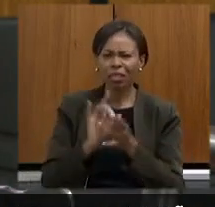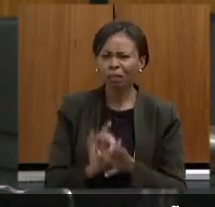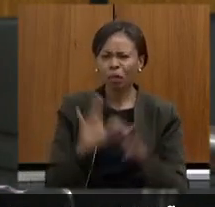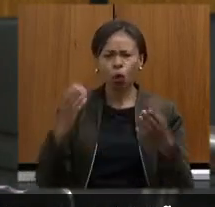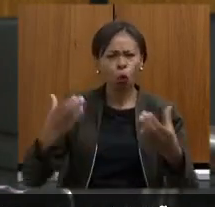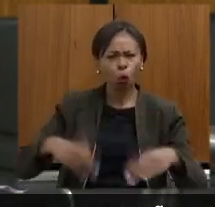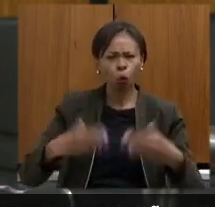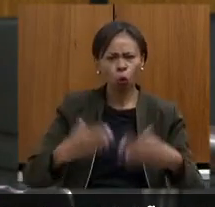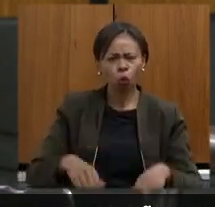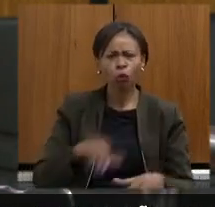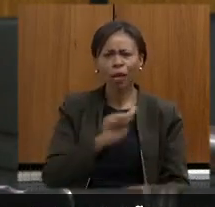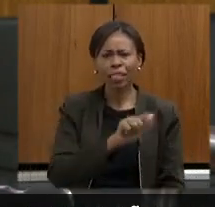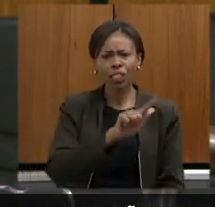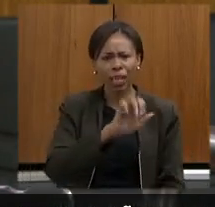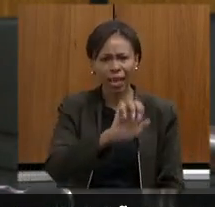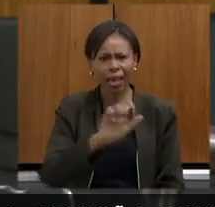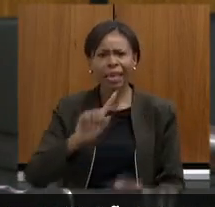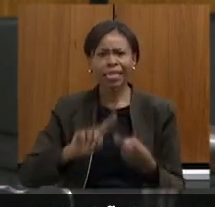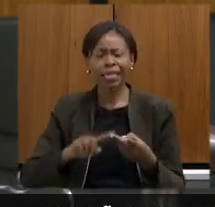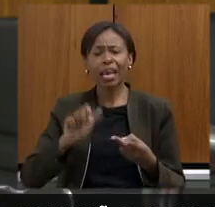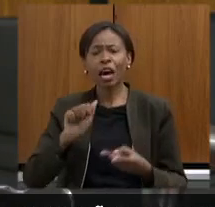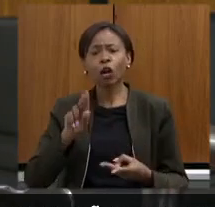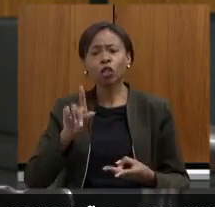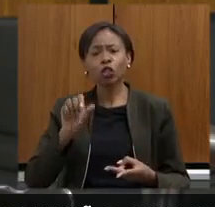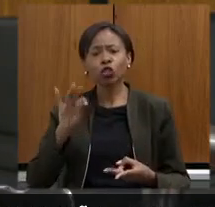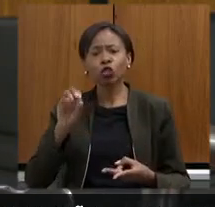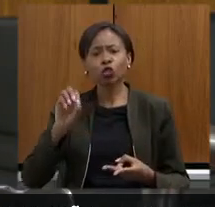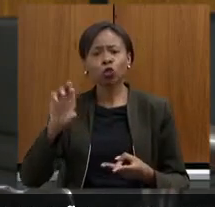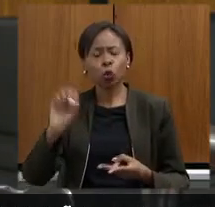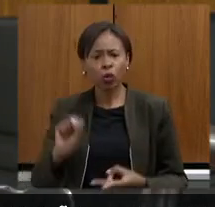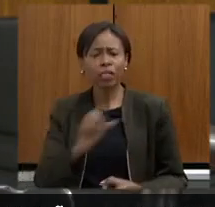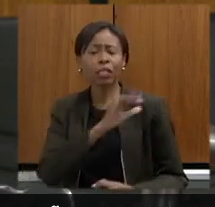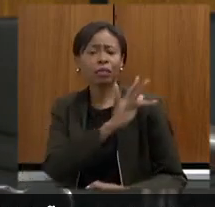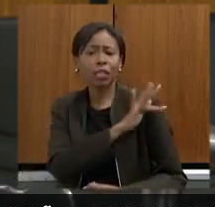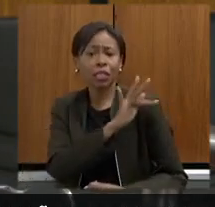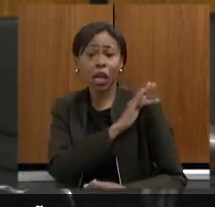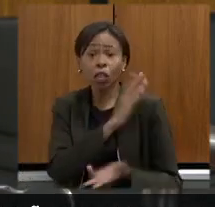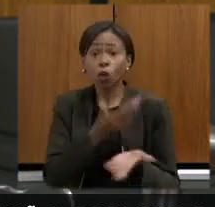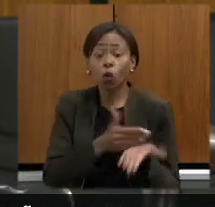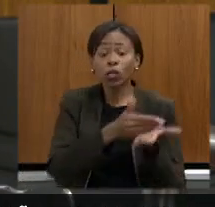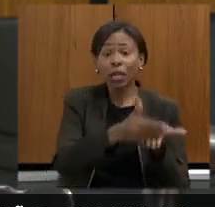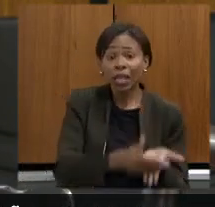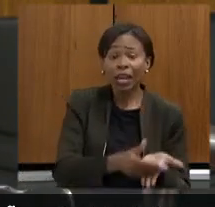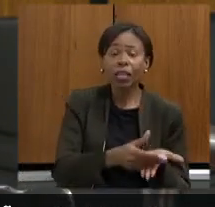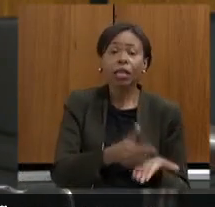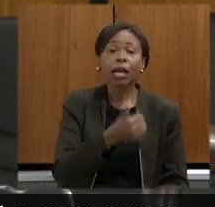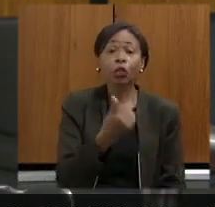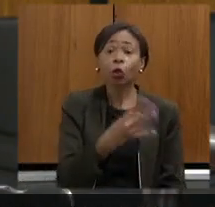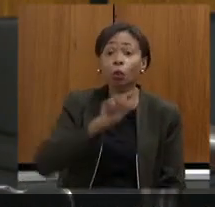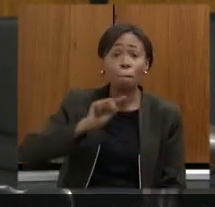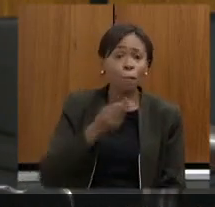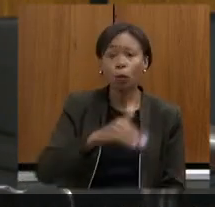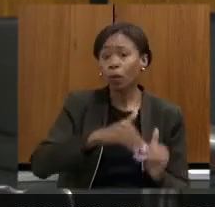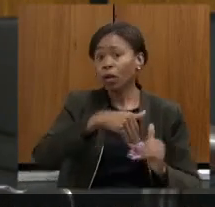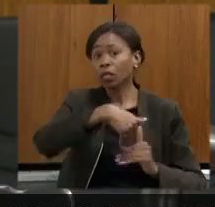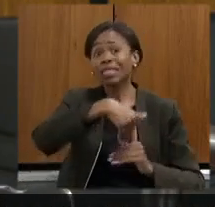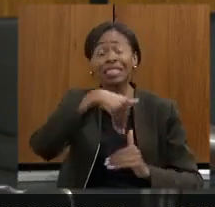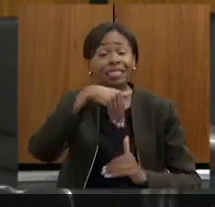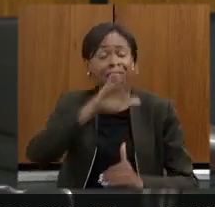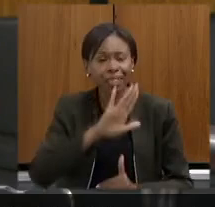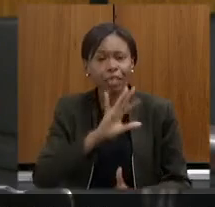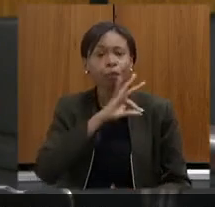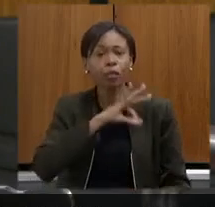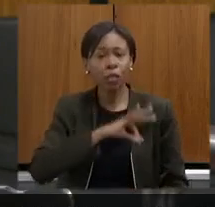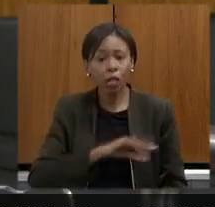e para auditores fiscais são 42 vagas para já é com salário inicial de 14 1321 raízes 96 centavos